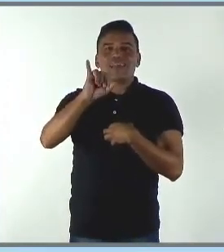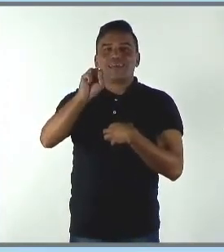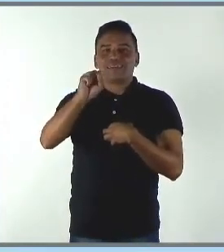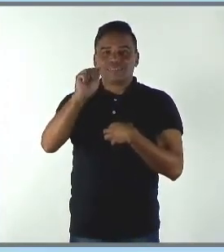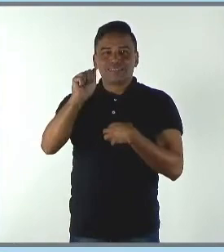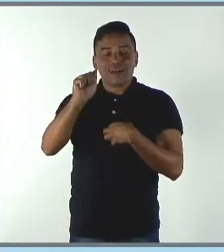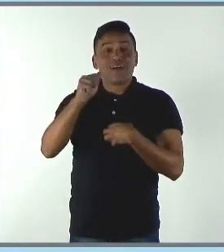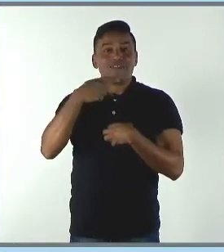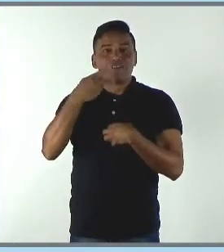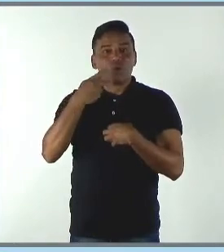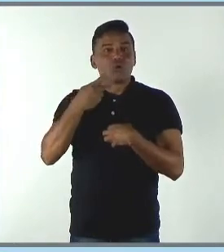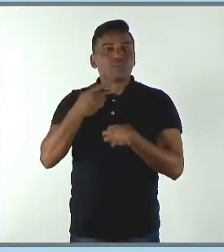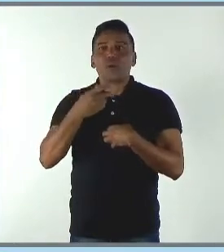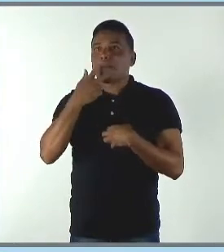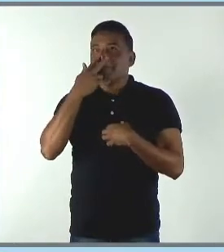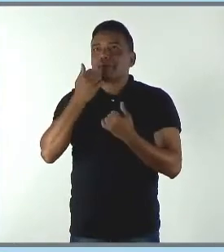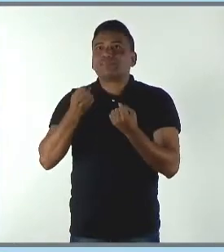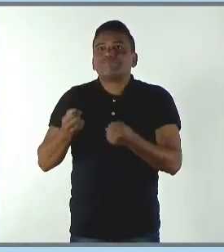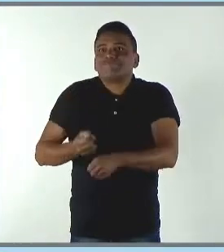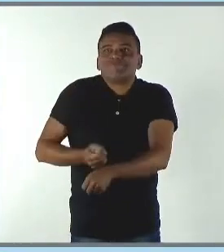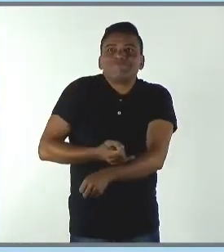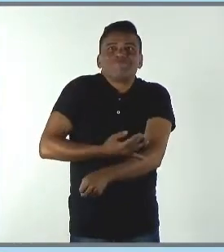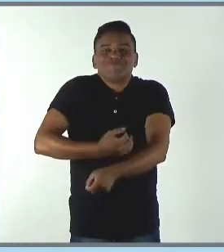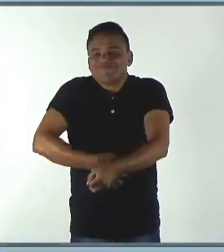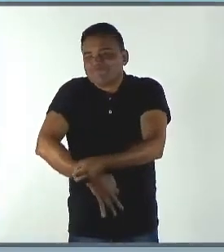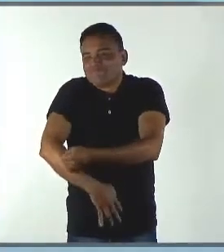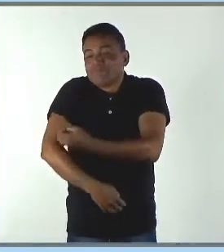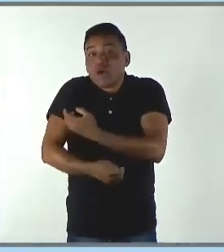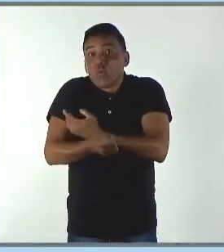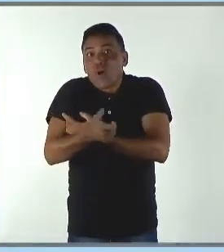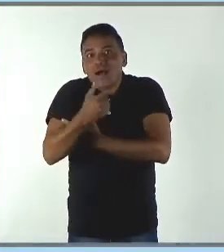nem como que elas não caíram até agora, porque é uma emoção tão